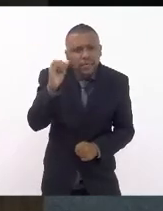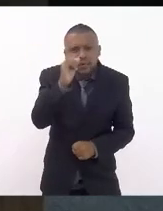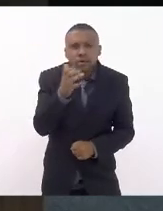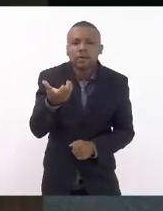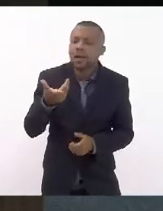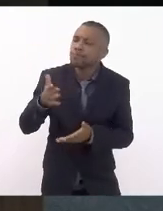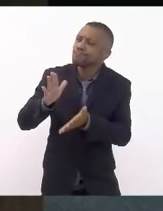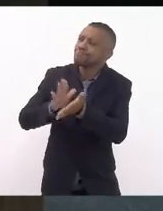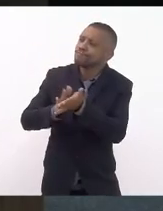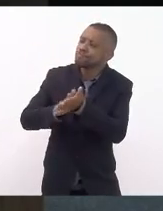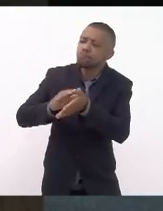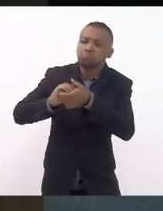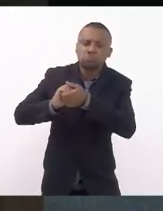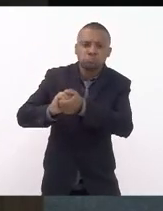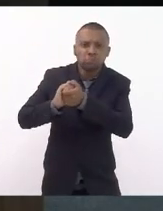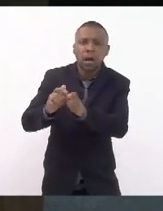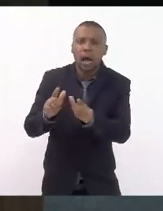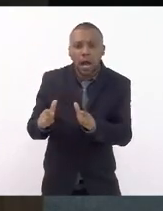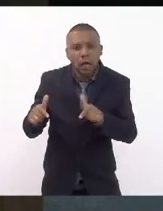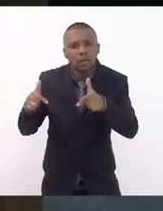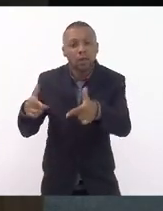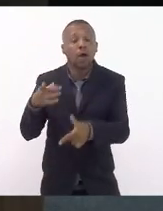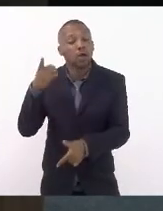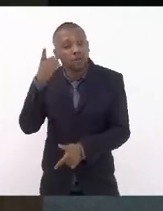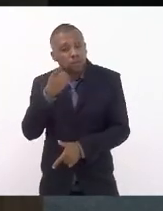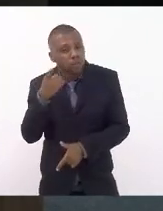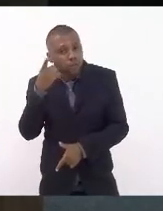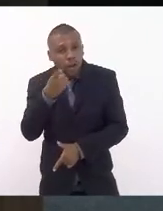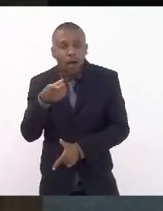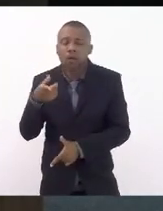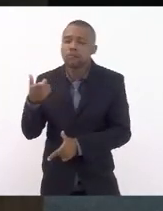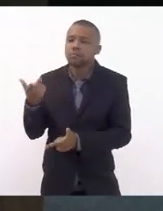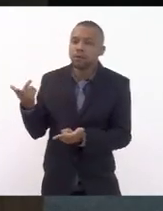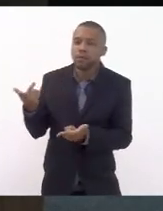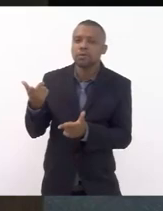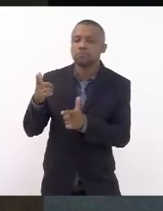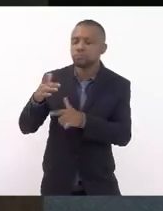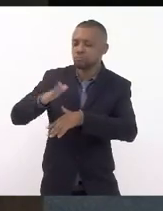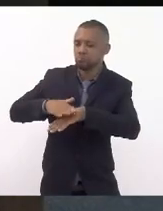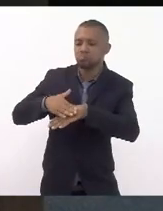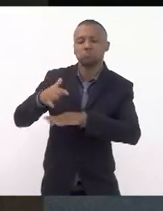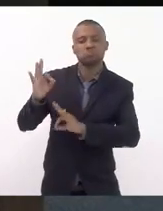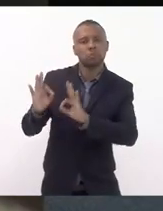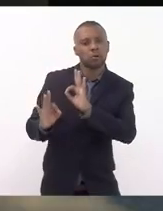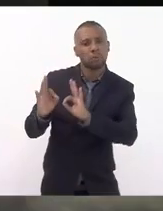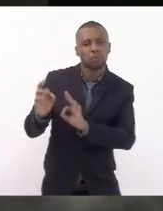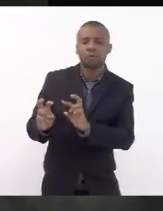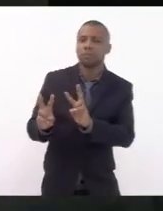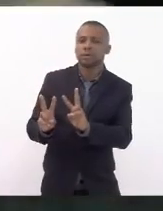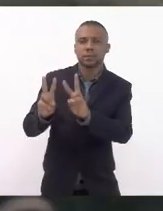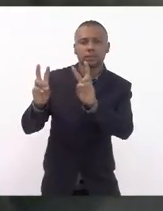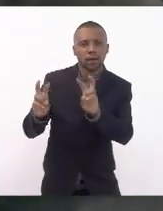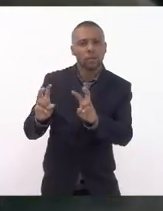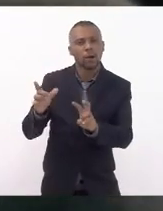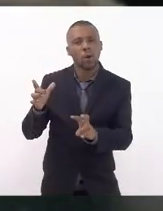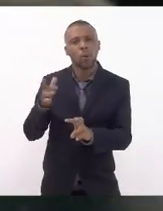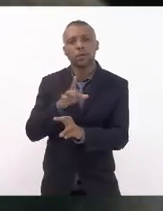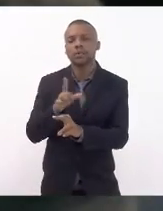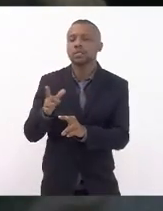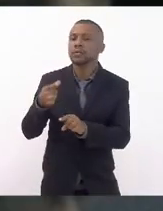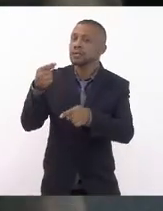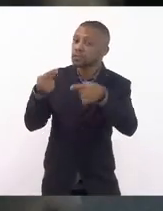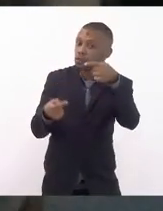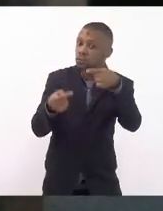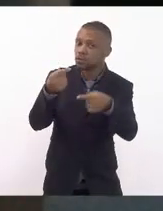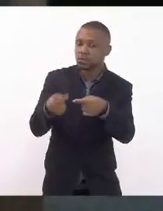elogiar a iniciativa do deputado por fazer com que esse tema ecoasse nessa casa.